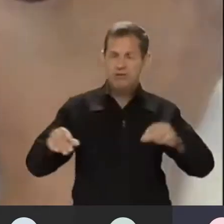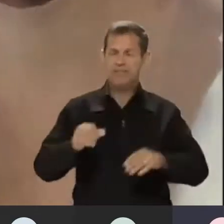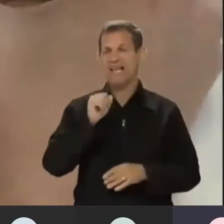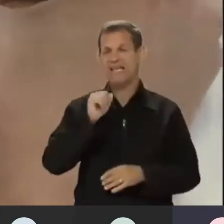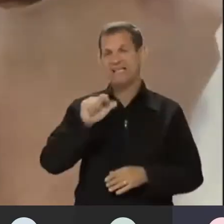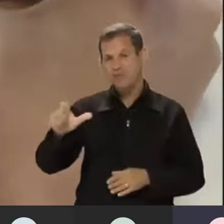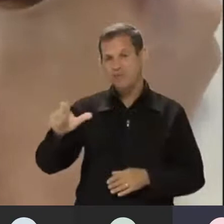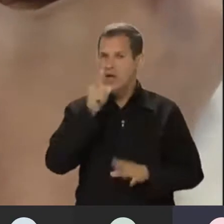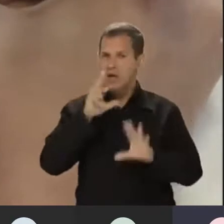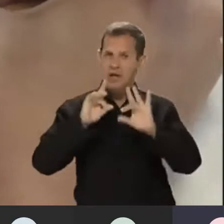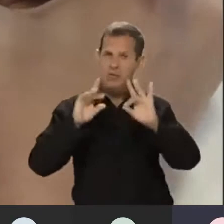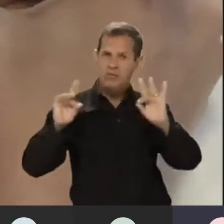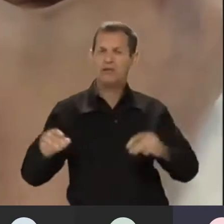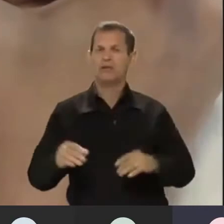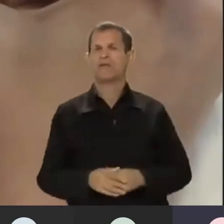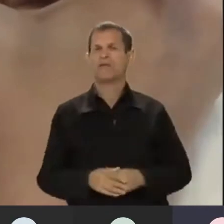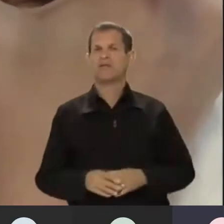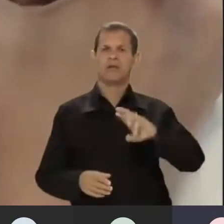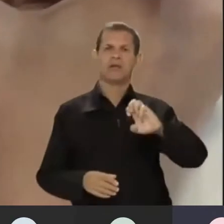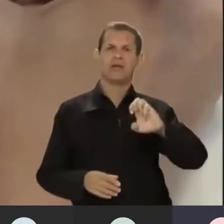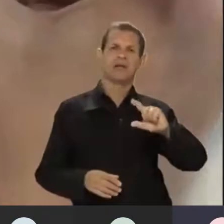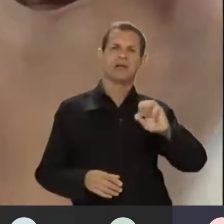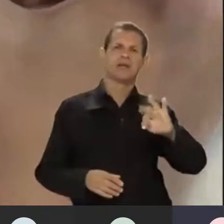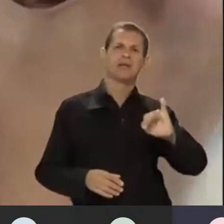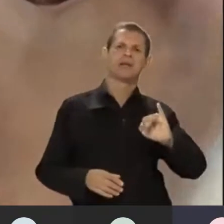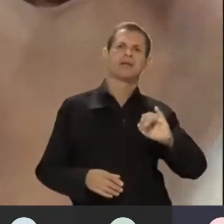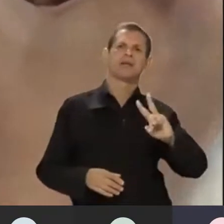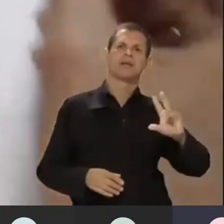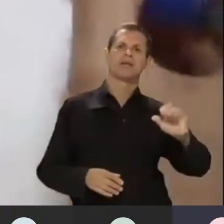estar aqui em azul. Então, a umidade relativa.